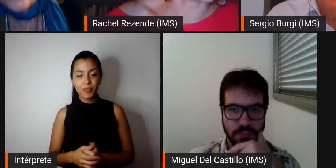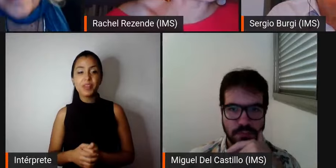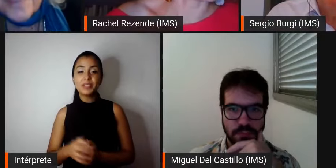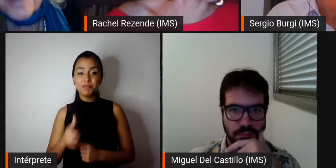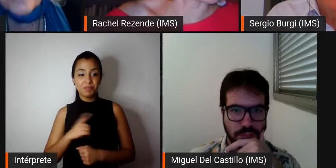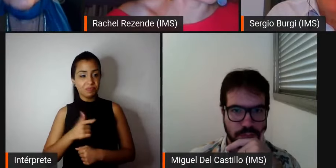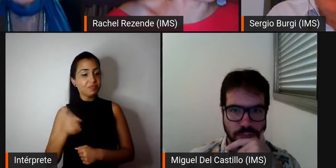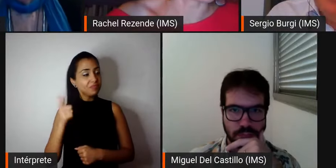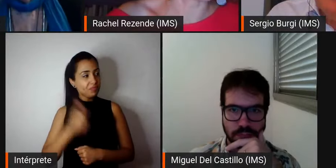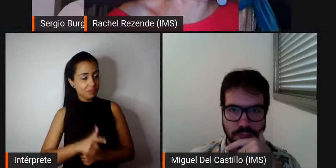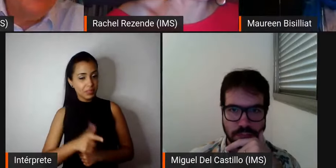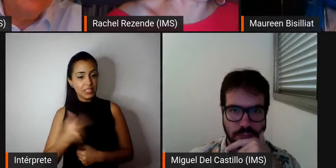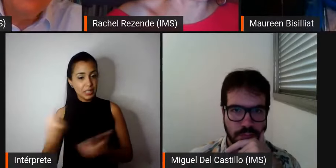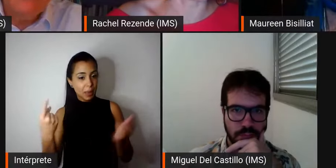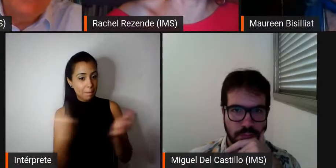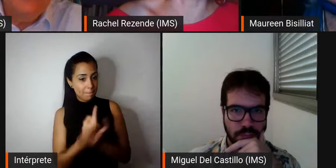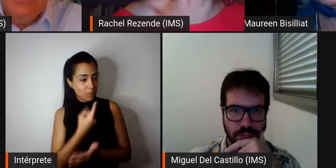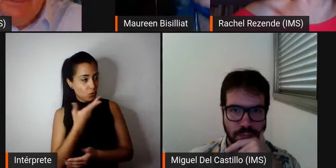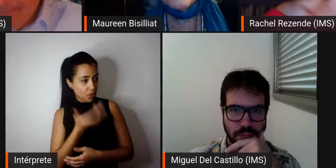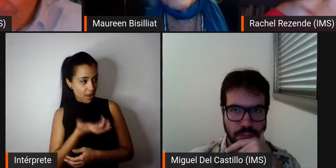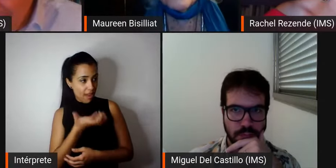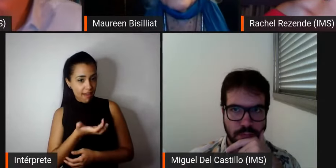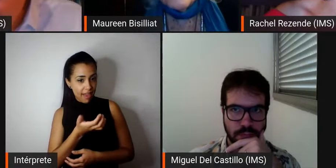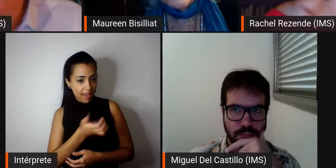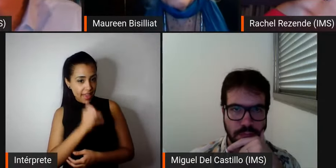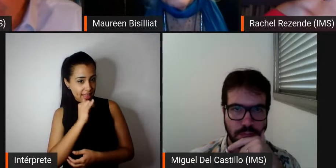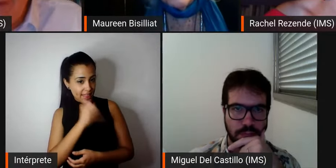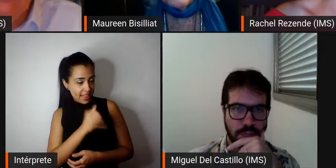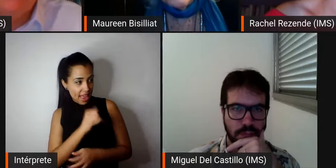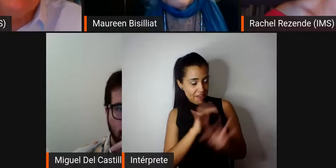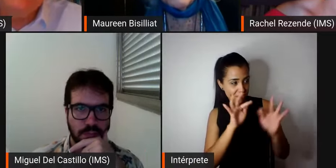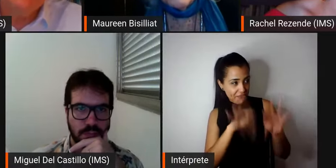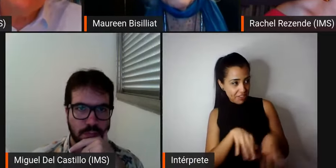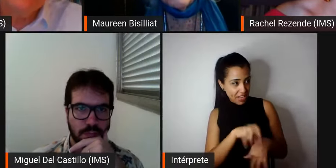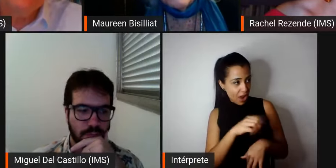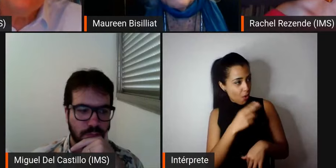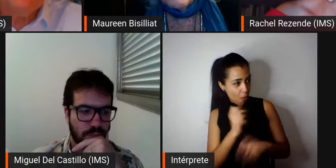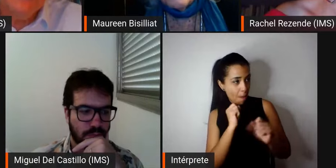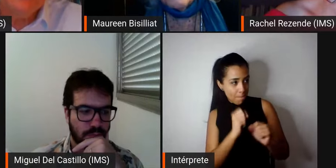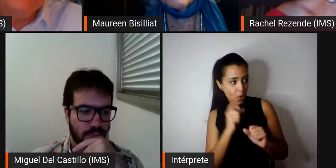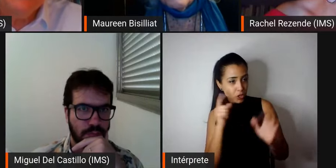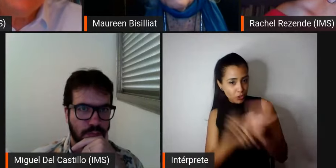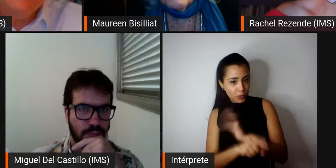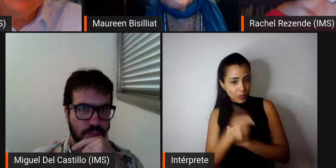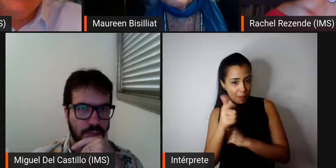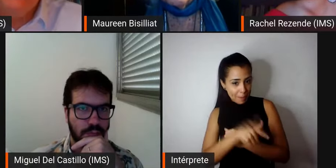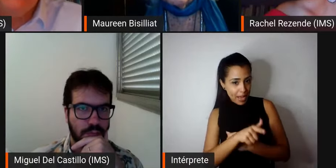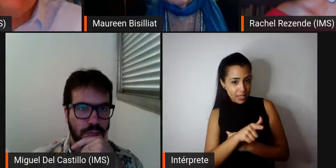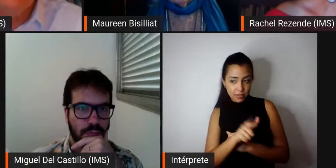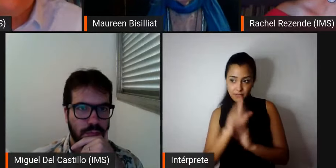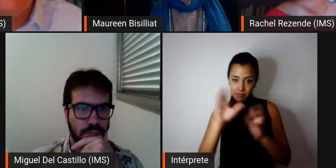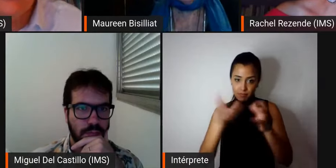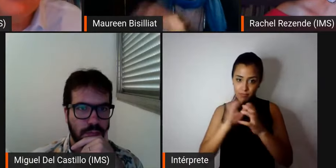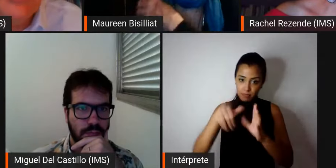Você quer fazer a amarração final ou ainda podemos? Não, podemos. Só da